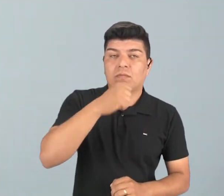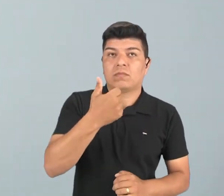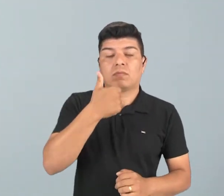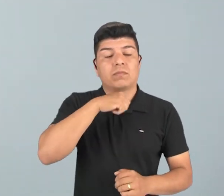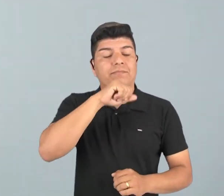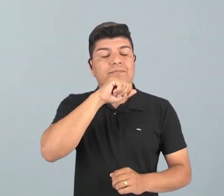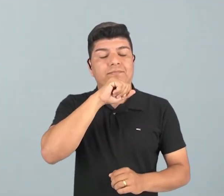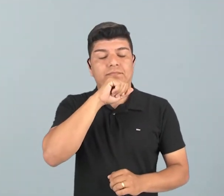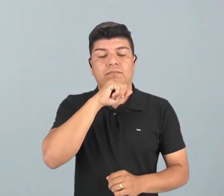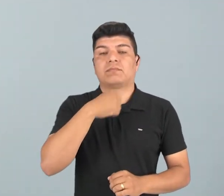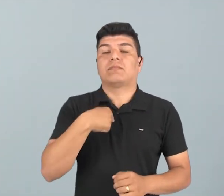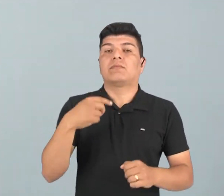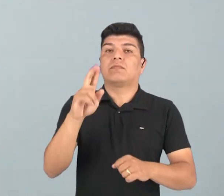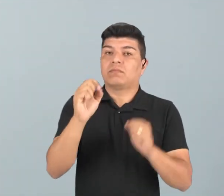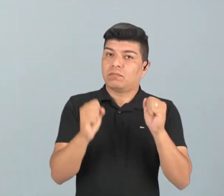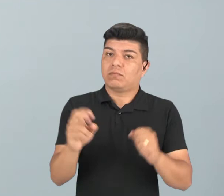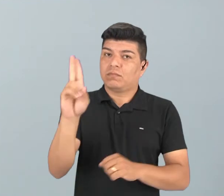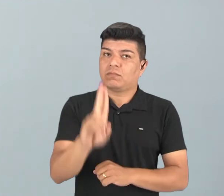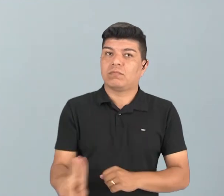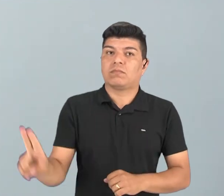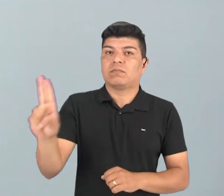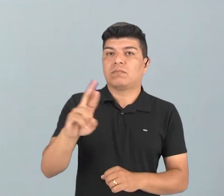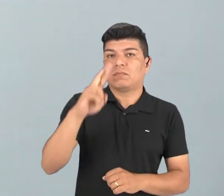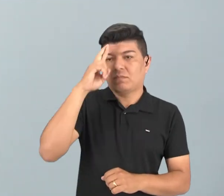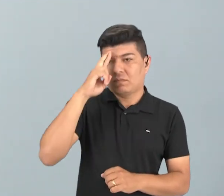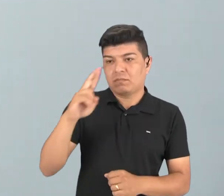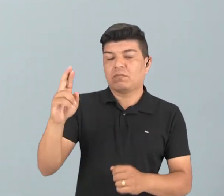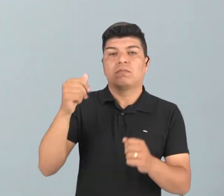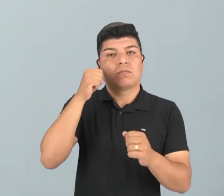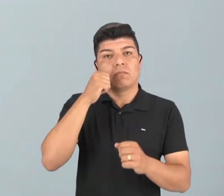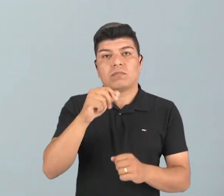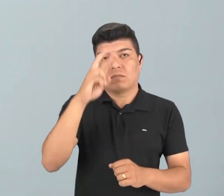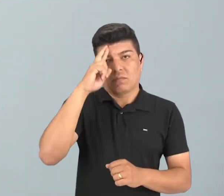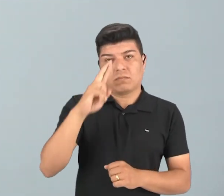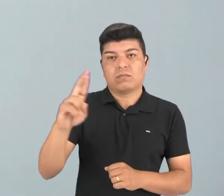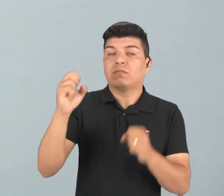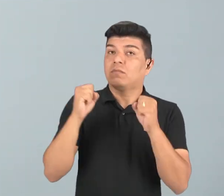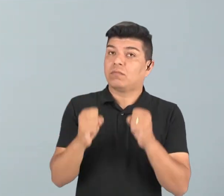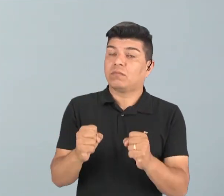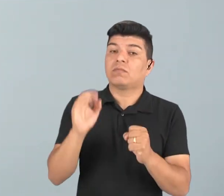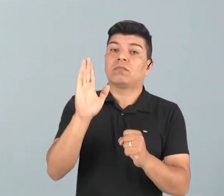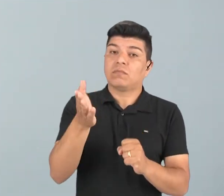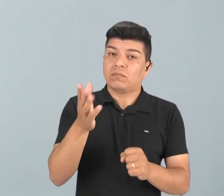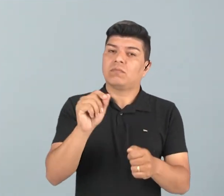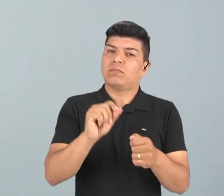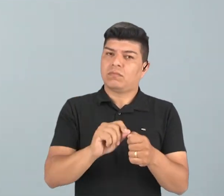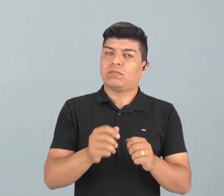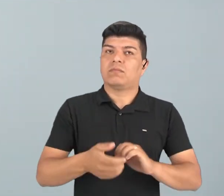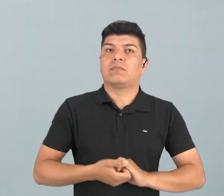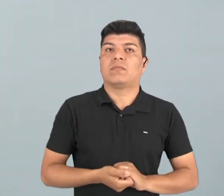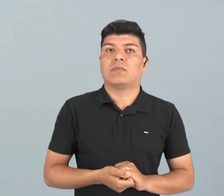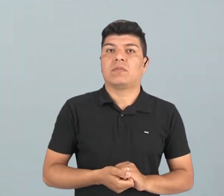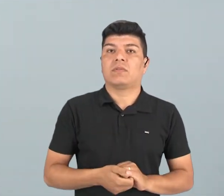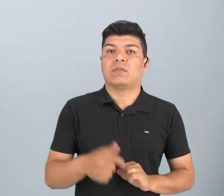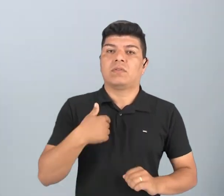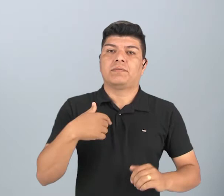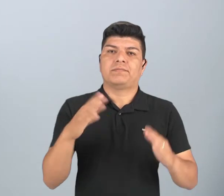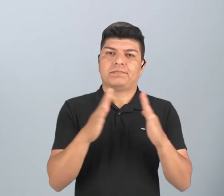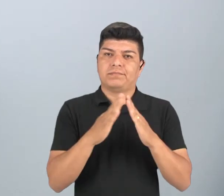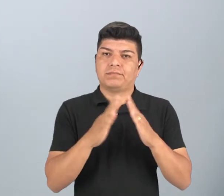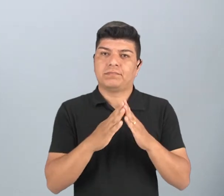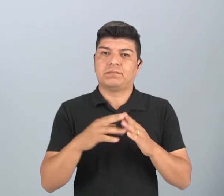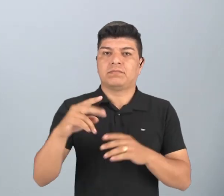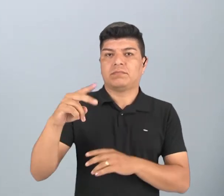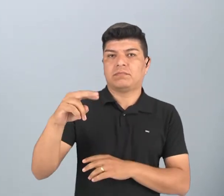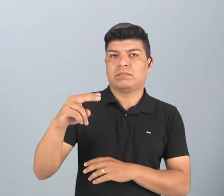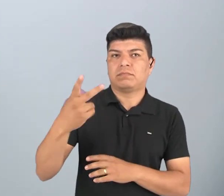posso usar termos, né? O senhor, a senhora vai fazer isso, ou você já fez isso. Mas quando a gente está lá em casa, com o